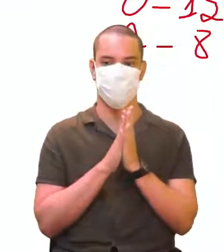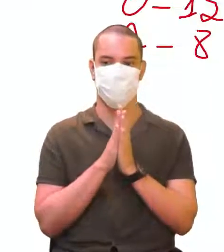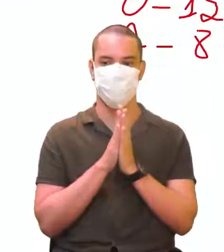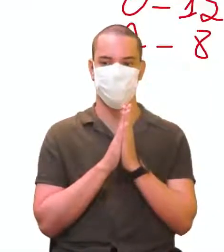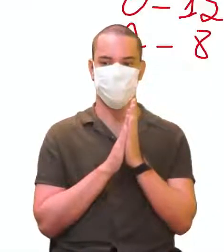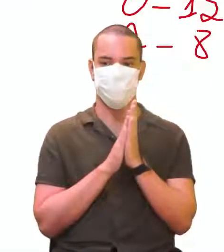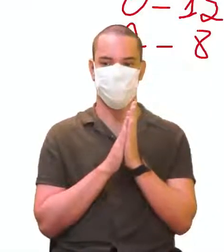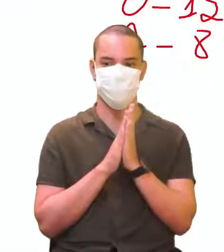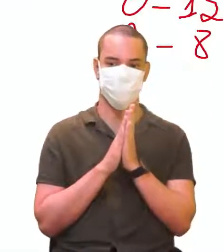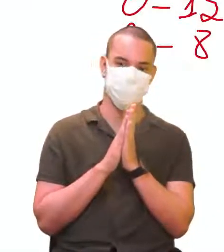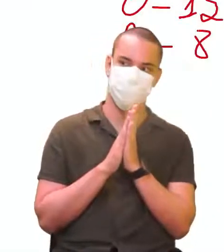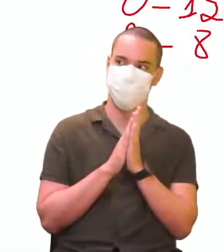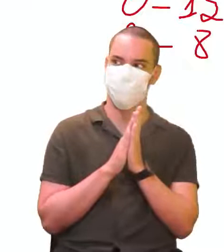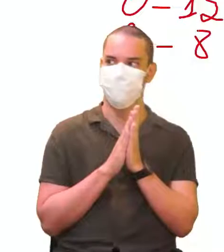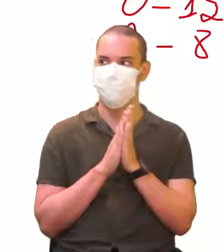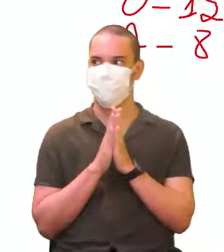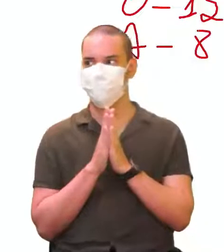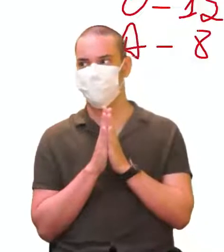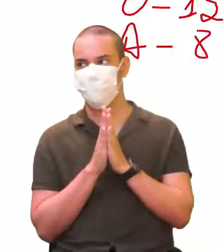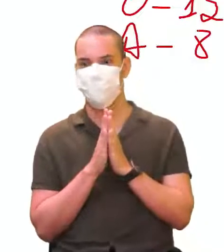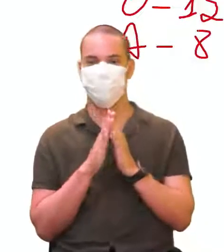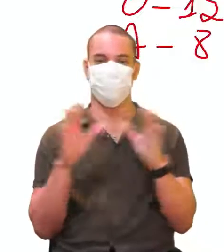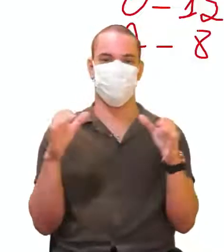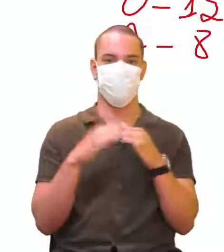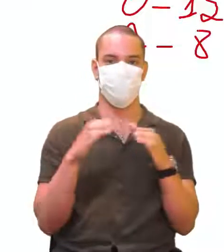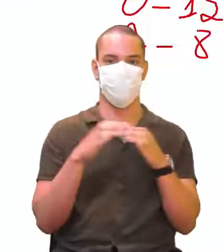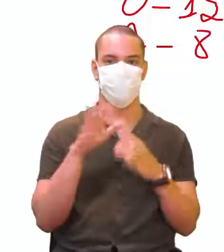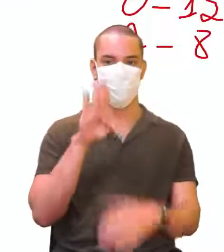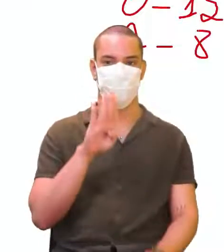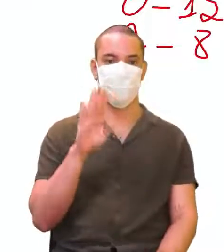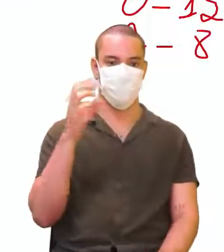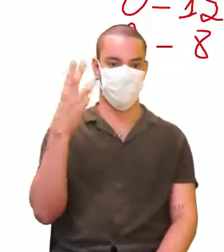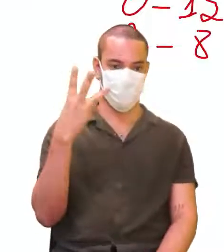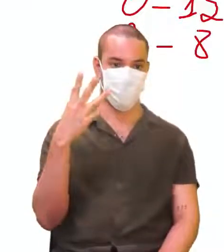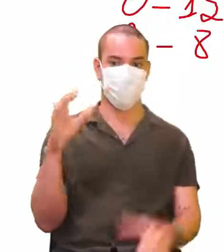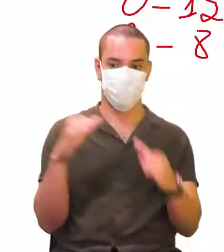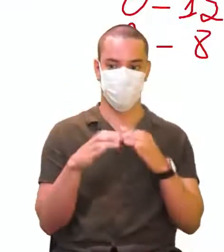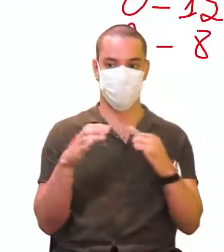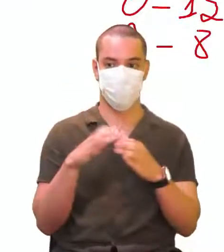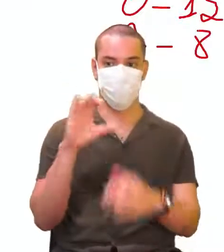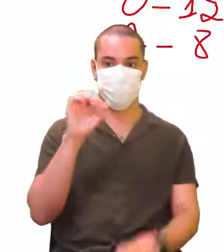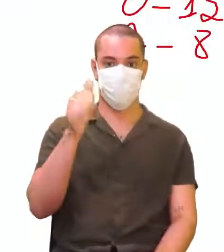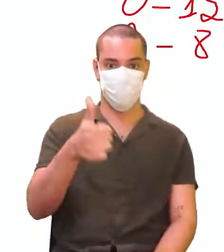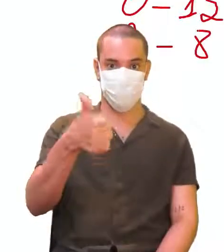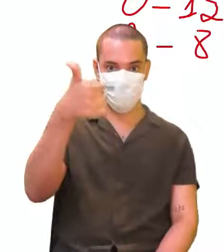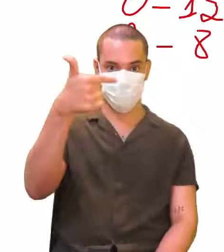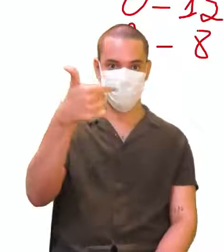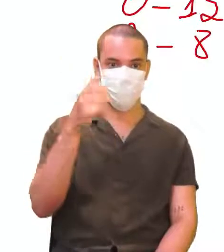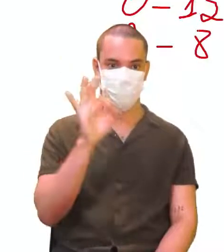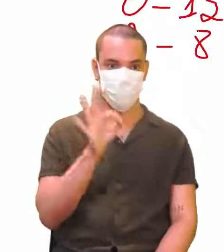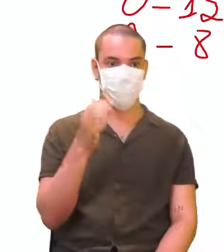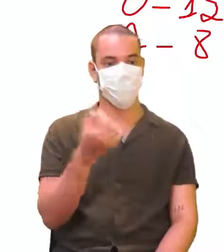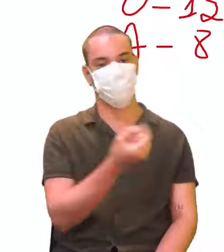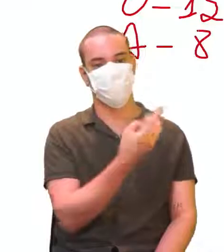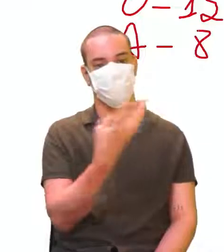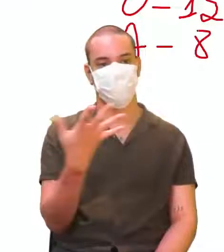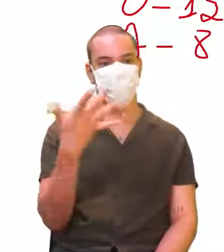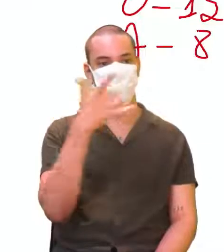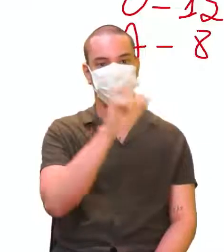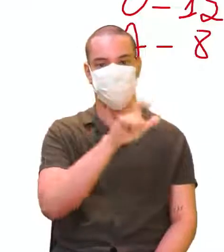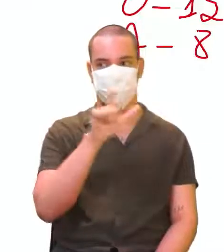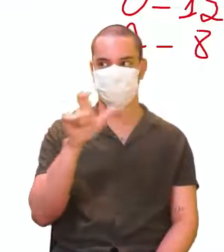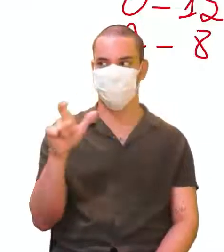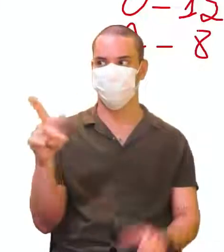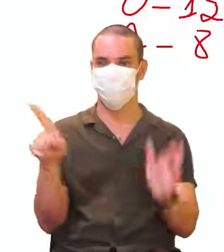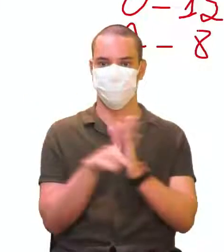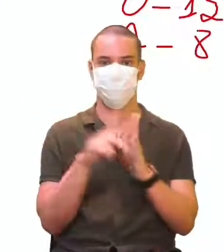olhando. Grupo A, 8. Grupo B, 3 e grupo O, 12, ok? São a quantidade de pessoas disponíveis para esse